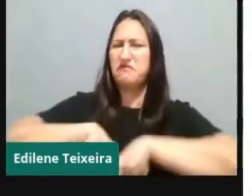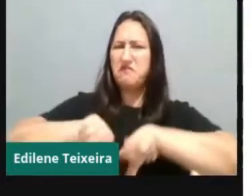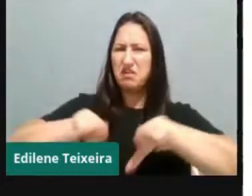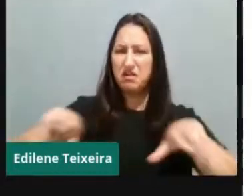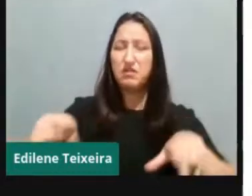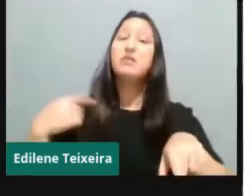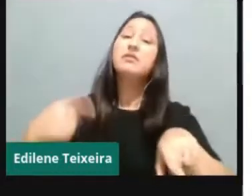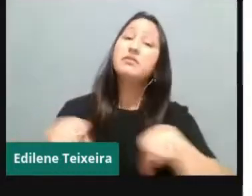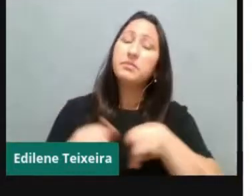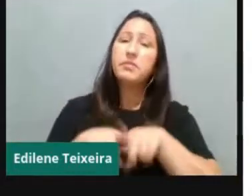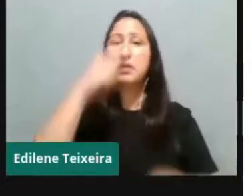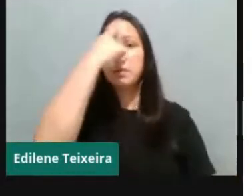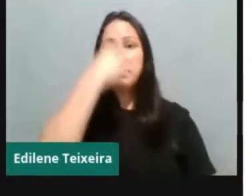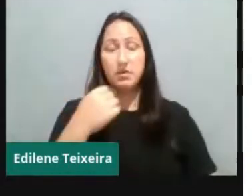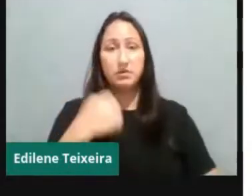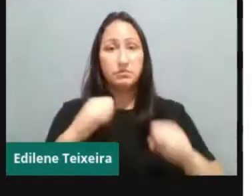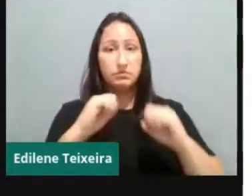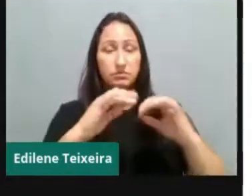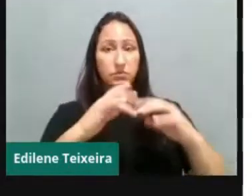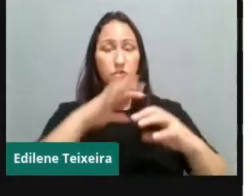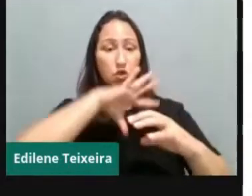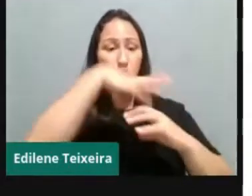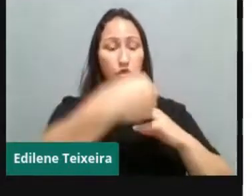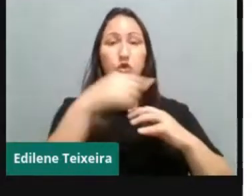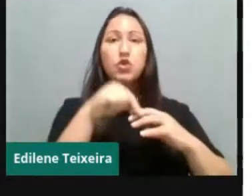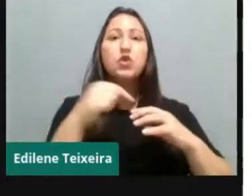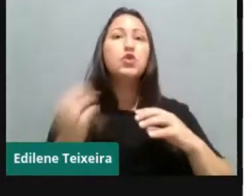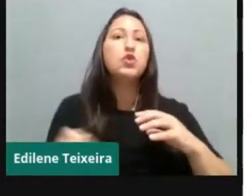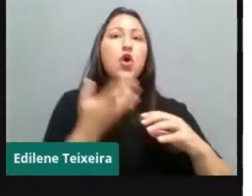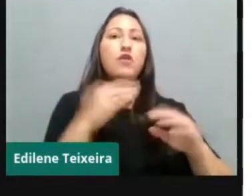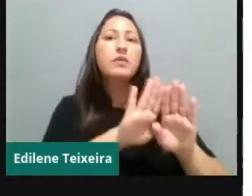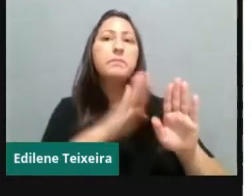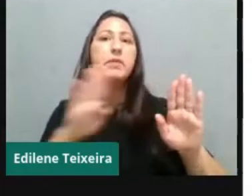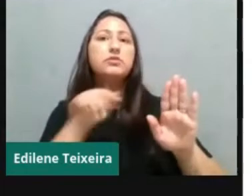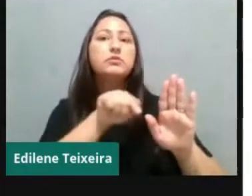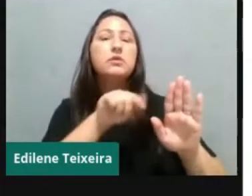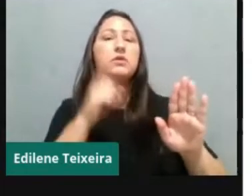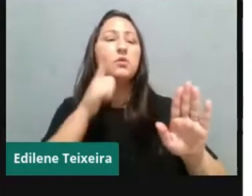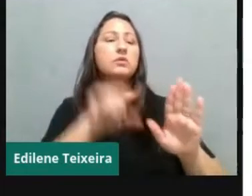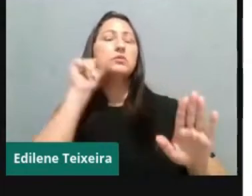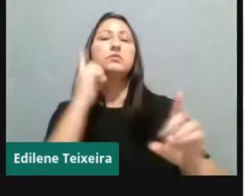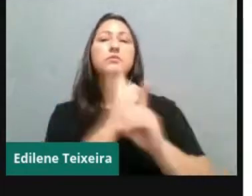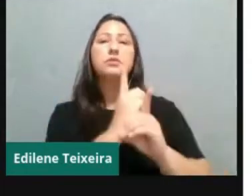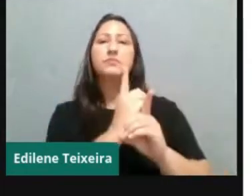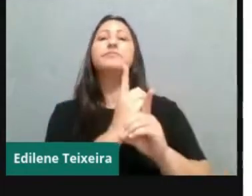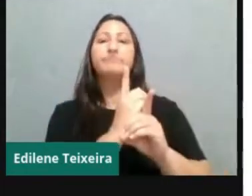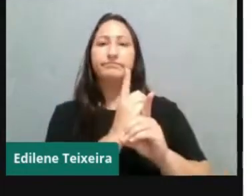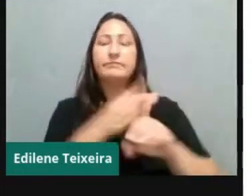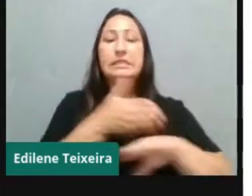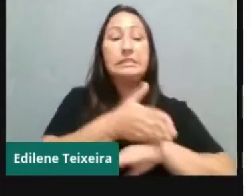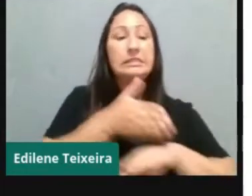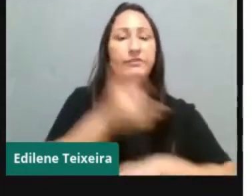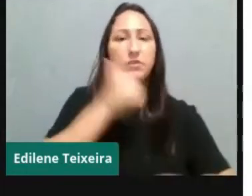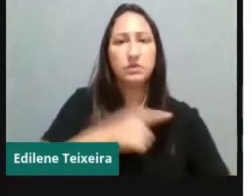nova imagem, eu posso projetar essa nova imagem que não participou do treino e tentar fazer uma inferência. Então, com base